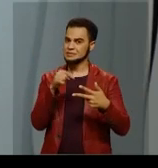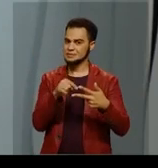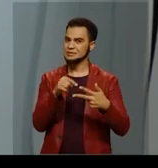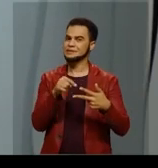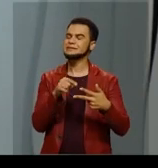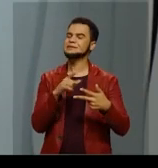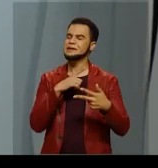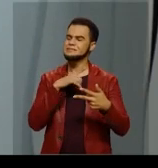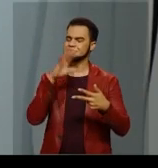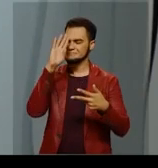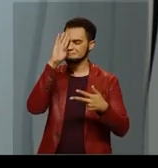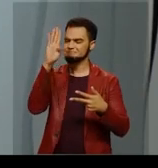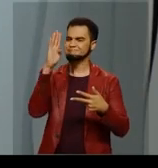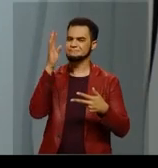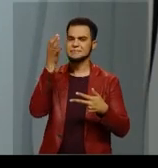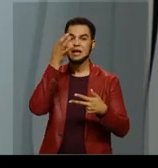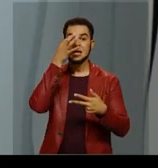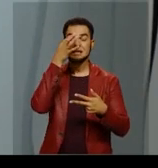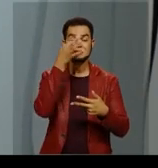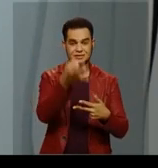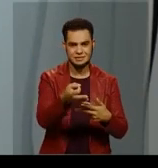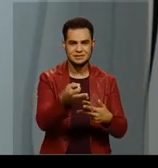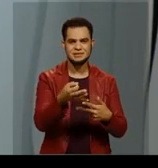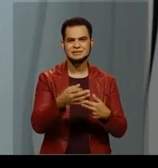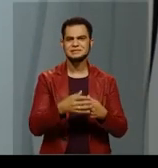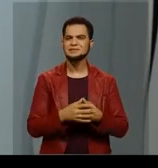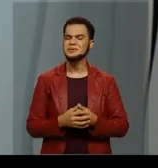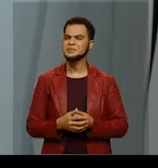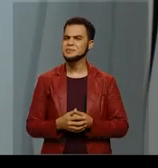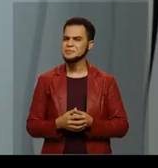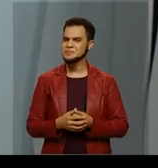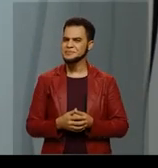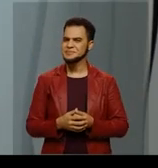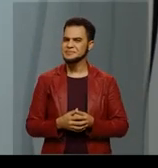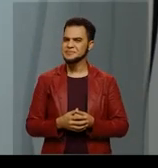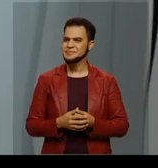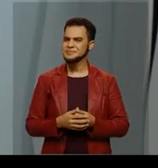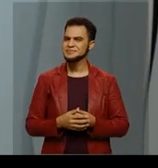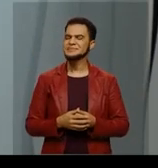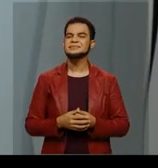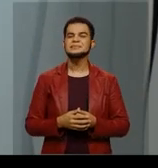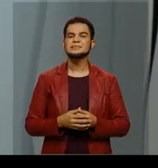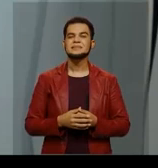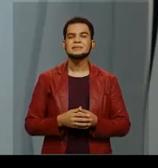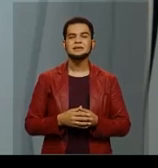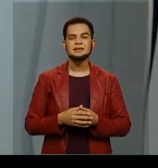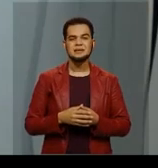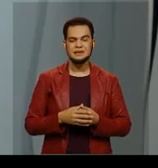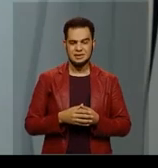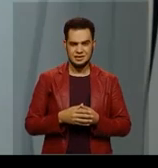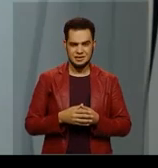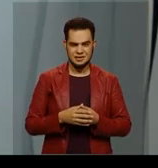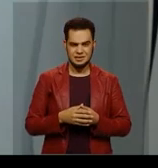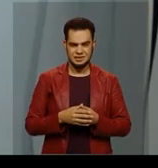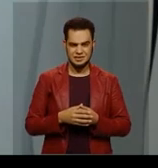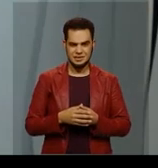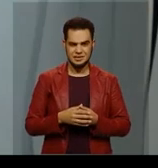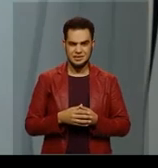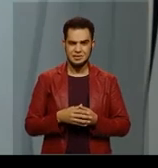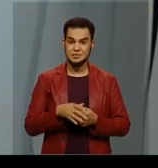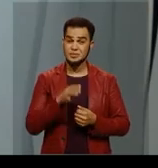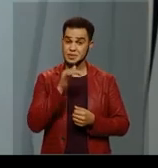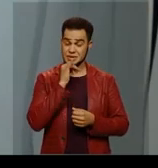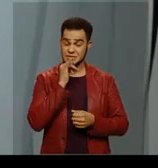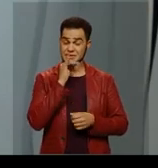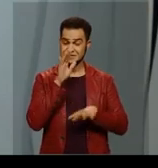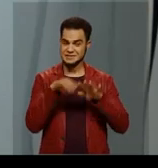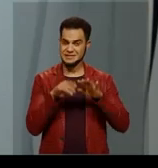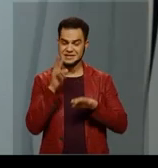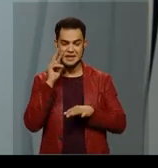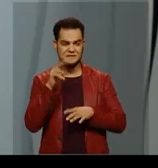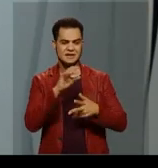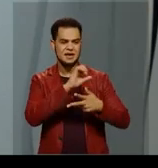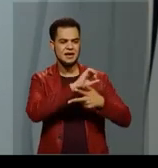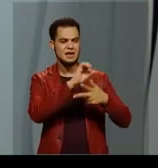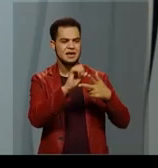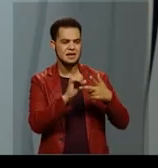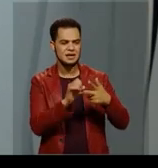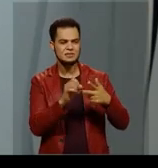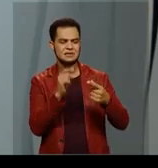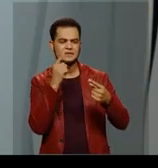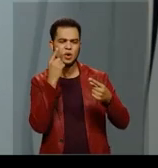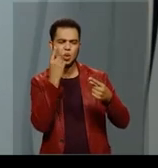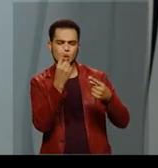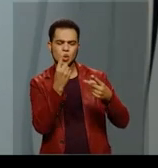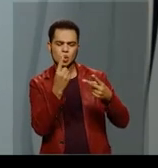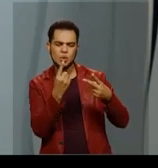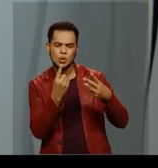vezes. Você vê a primeira, gente, 2 de cara você já né? Essas 2 não são. Ou 3, mas fica 2 que sobra, aquelas